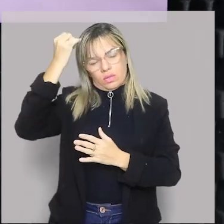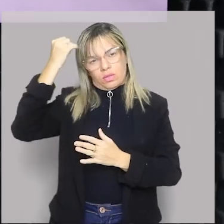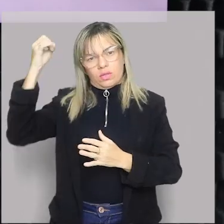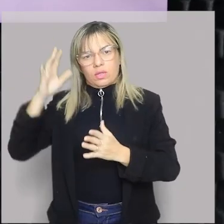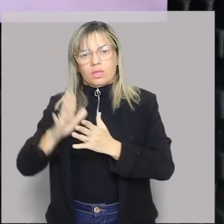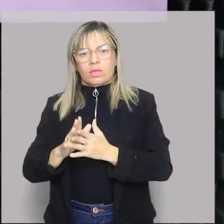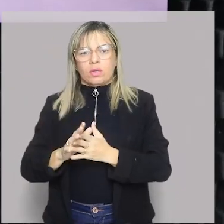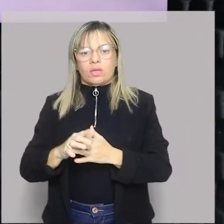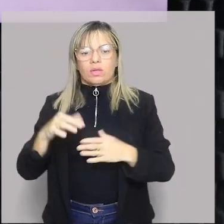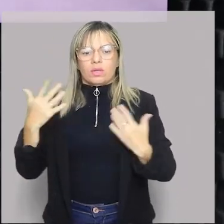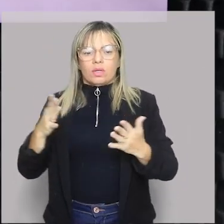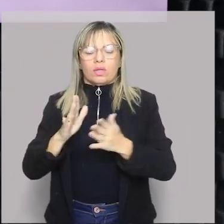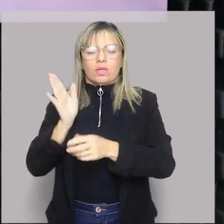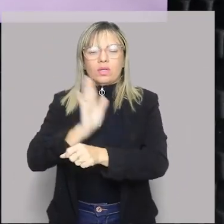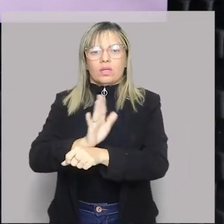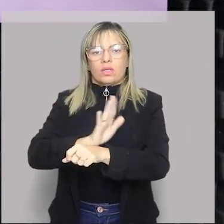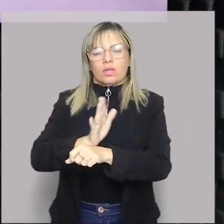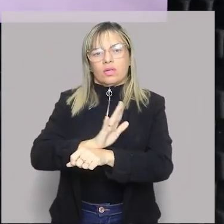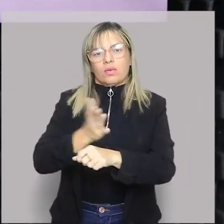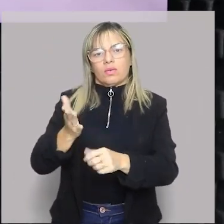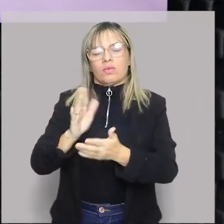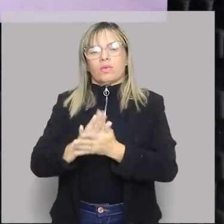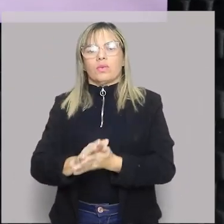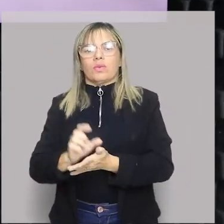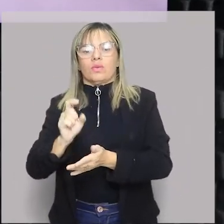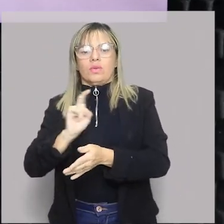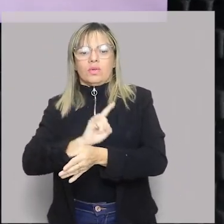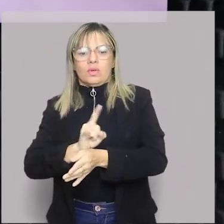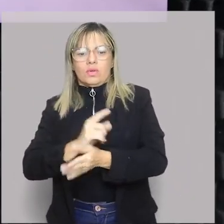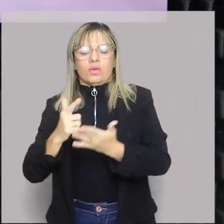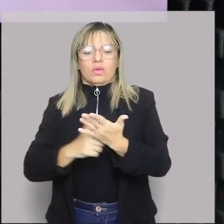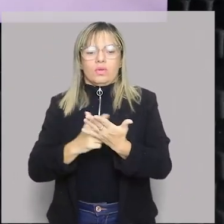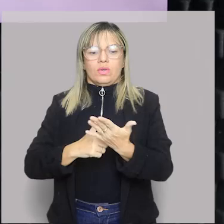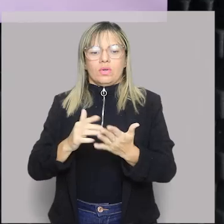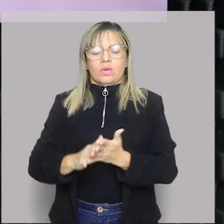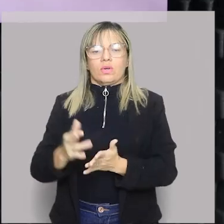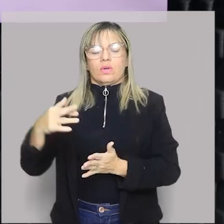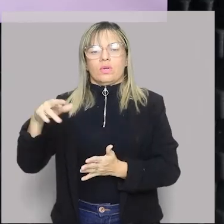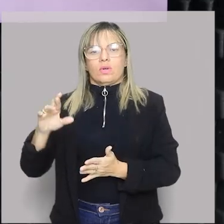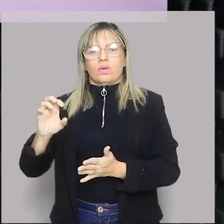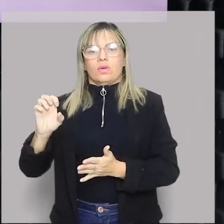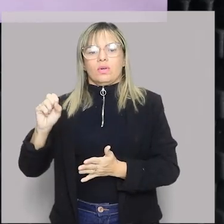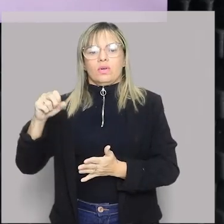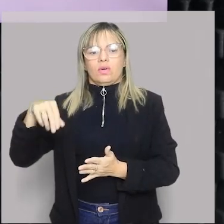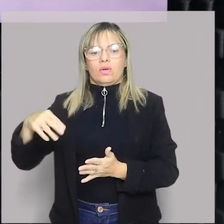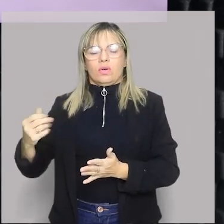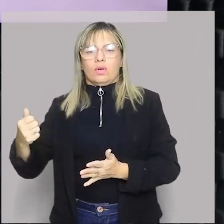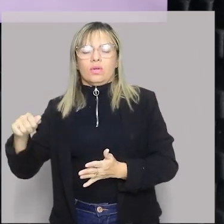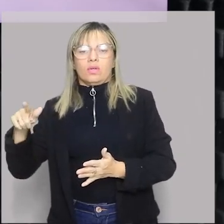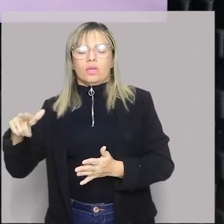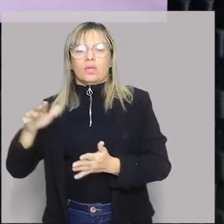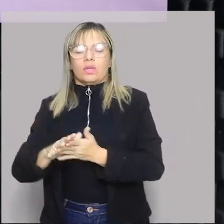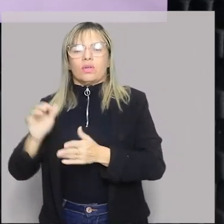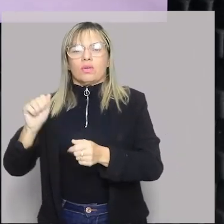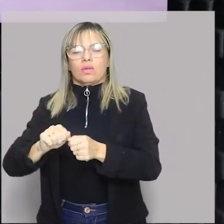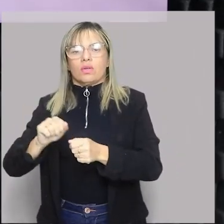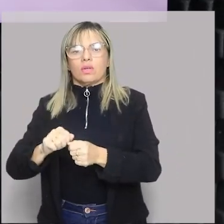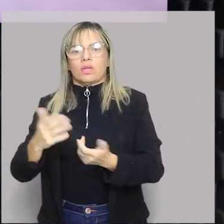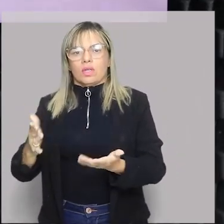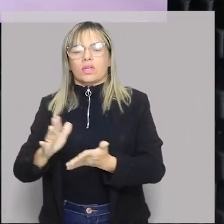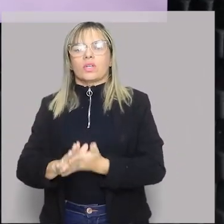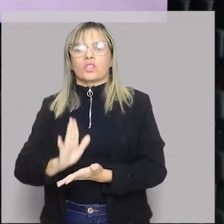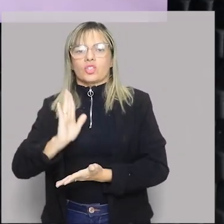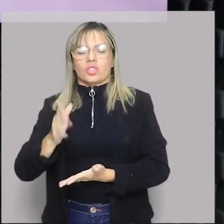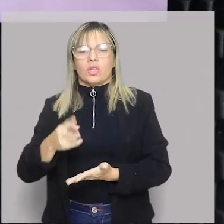aquele filme, certo? E a resenha é produzida por quem viu, né, quem assistiu ou por quem leu, e dando